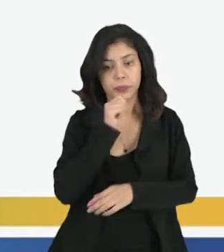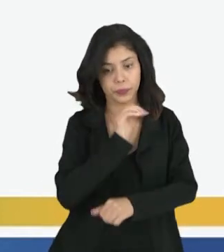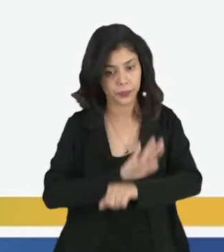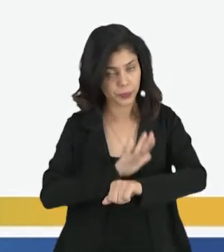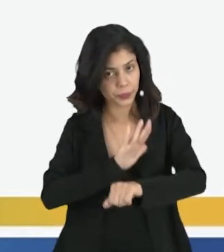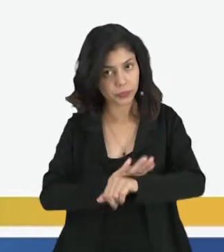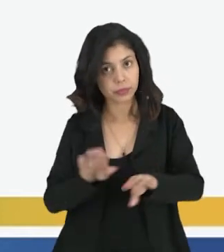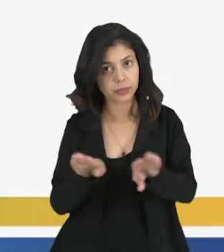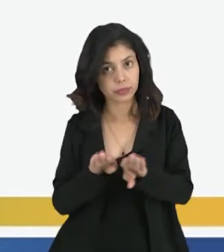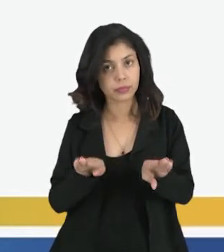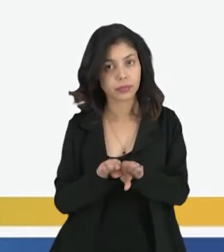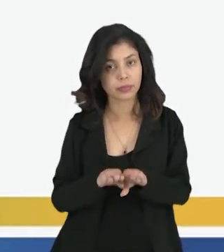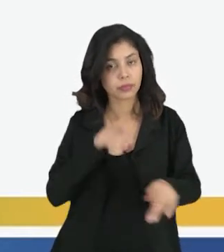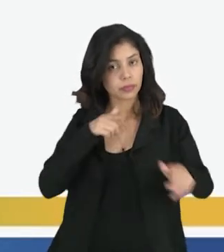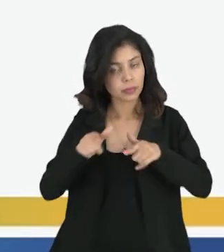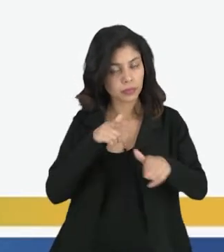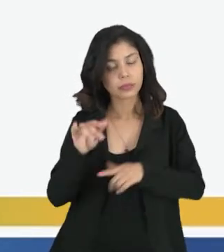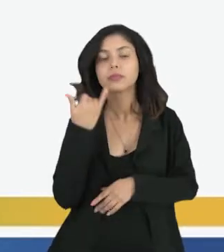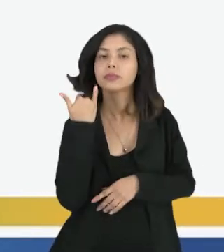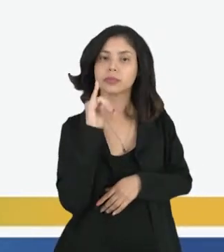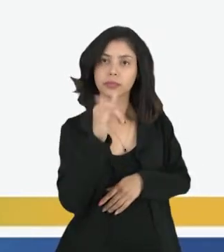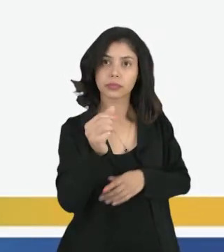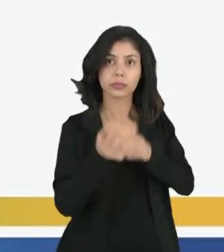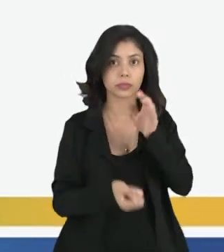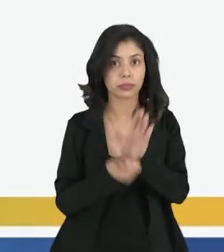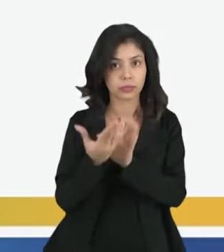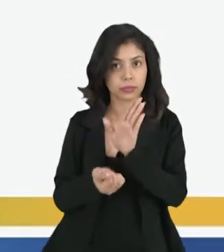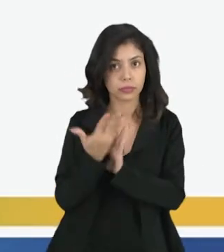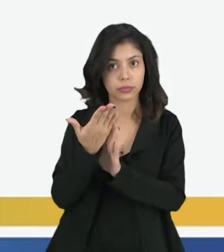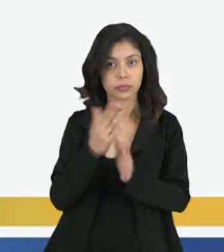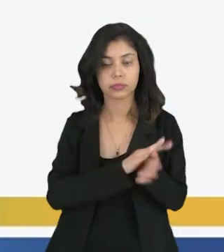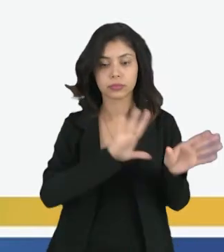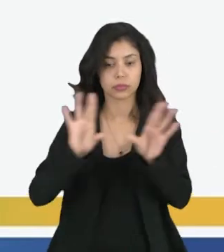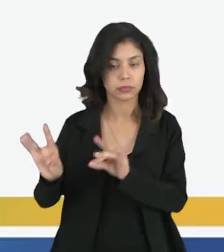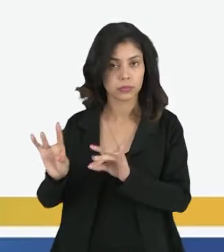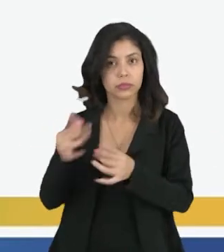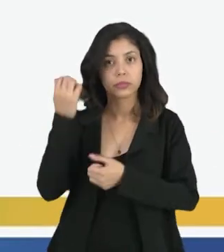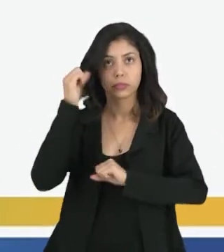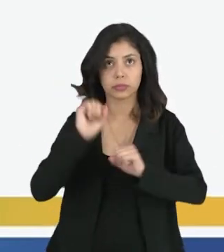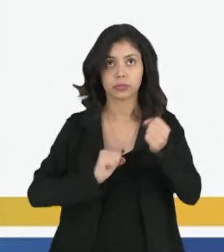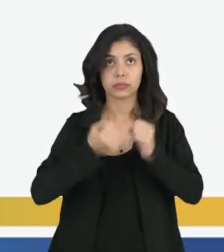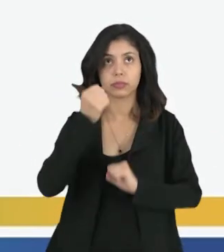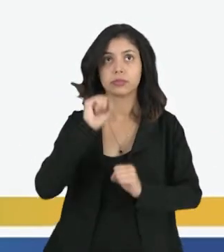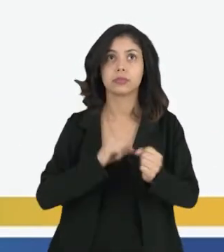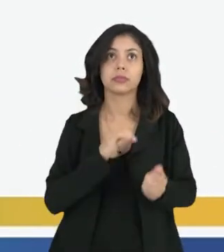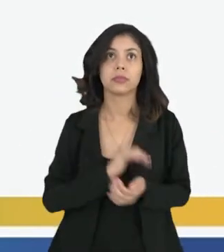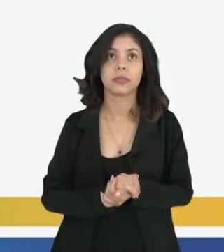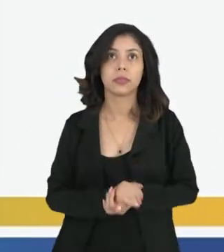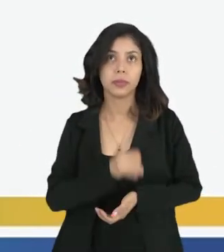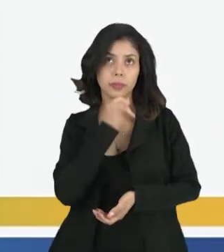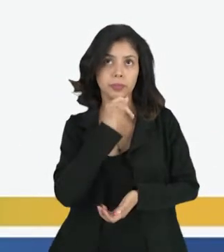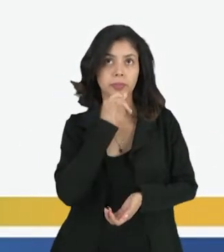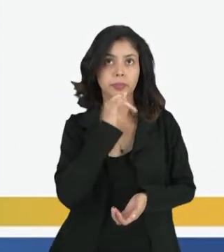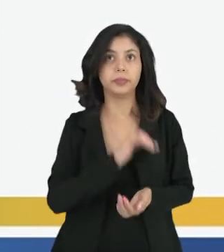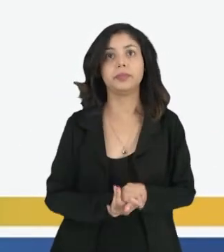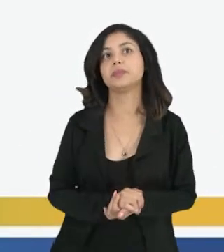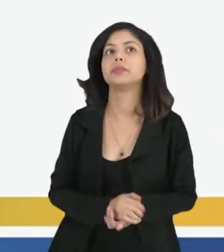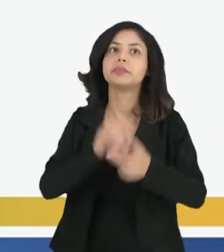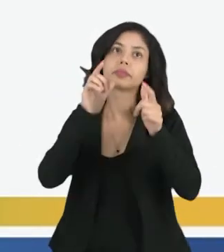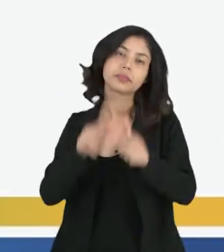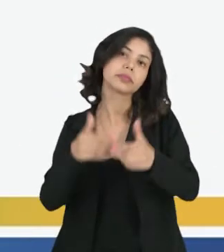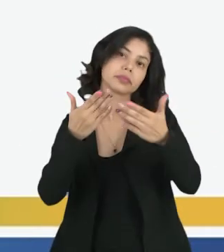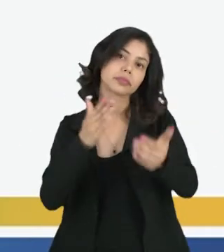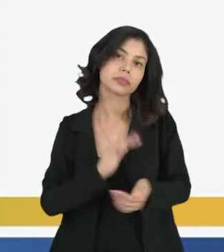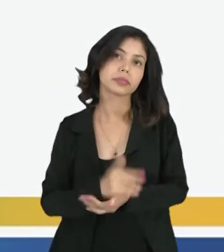ajuda também a trabalhar com a questão de produção de energia através de hidrelétricas. E aí nós temos o exemplo onde está essa